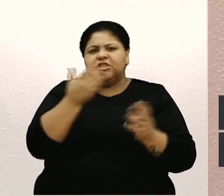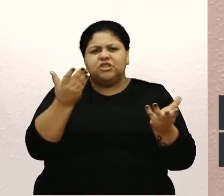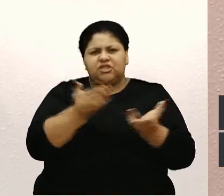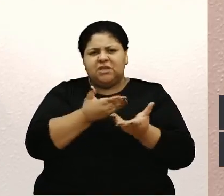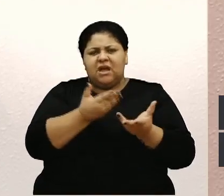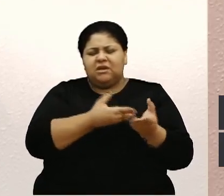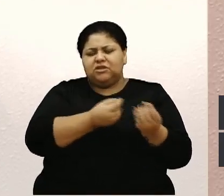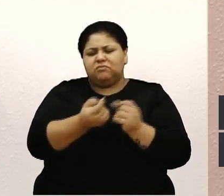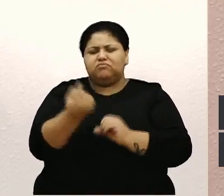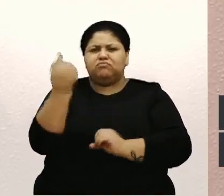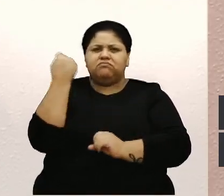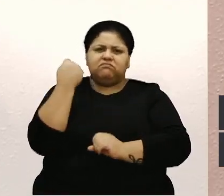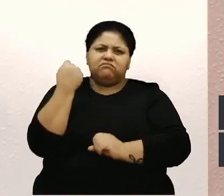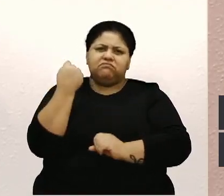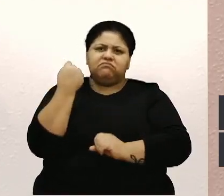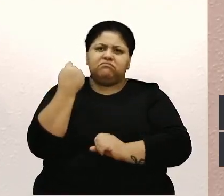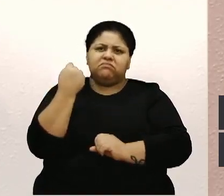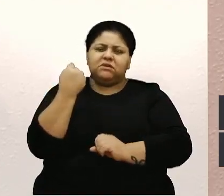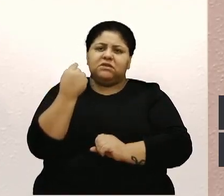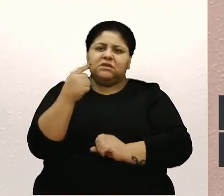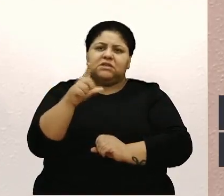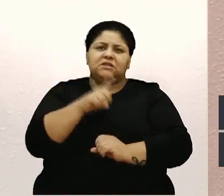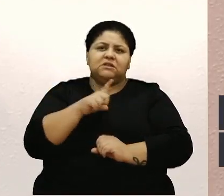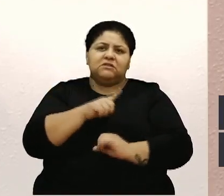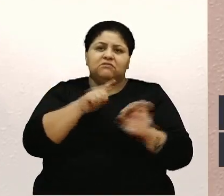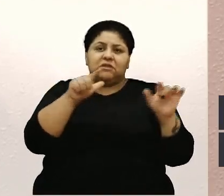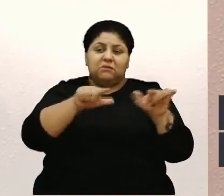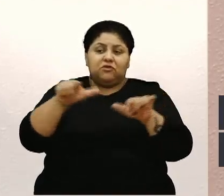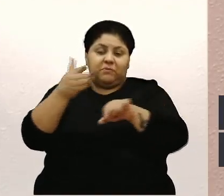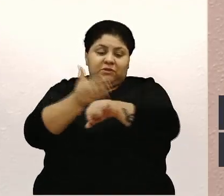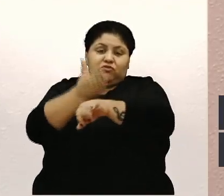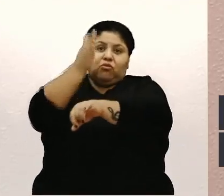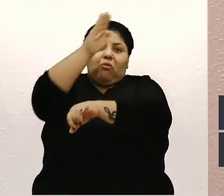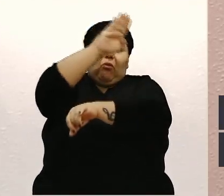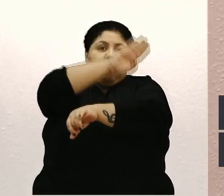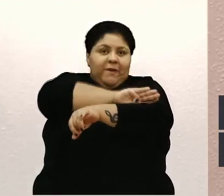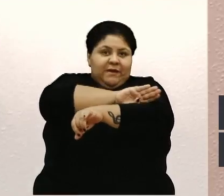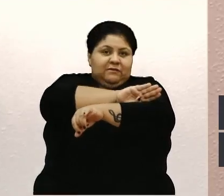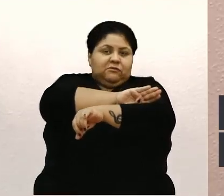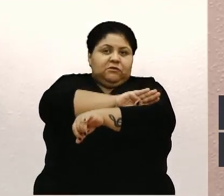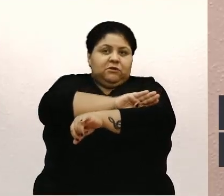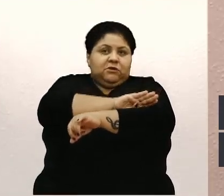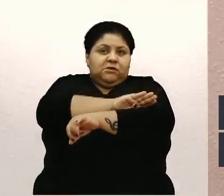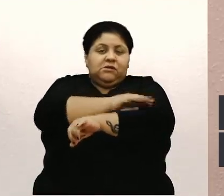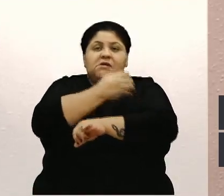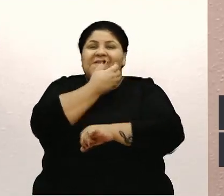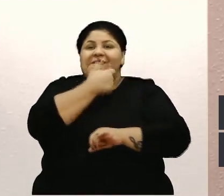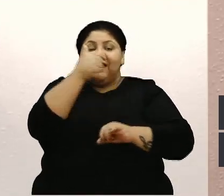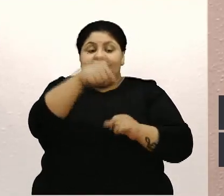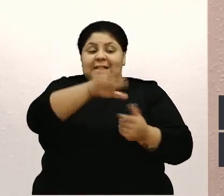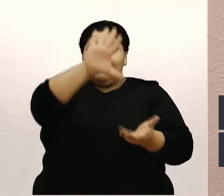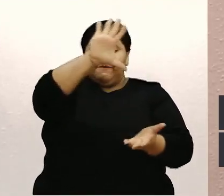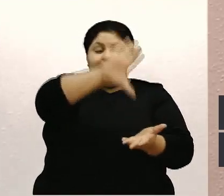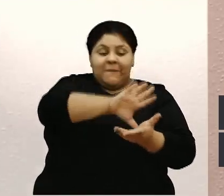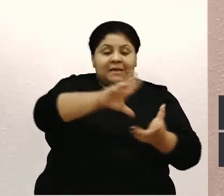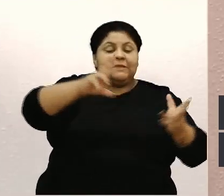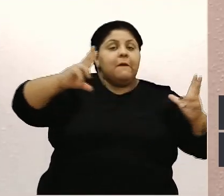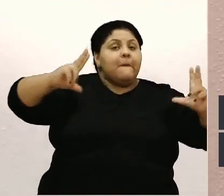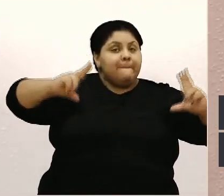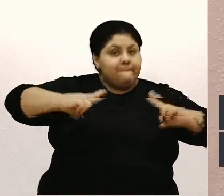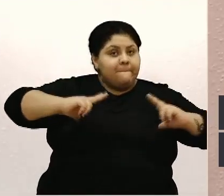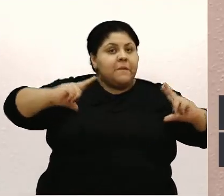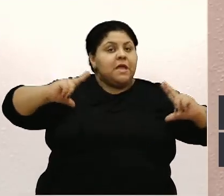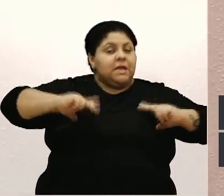anos, é a questão que ainda não temos um espaço coberto. E esta praça, ela mereceria sim um